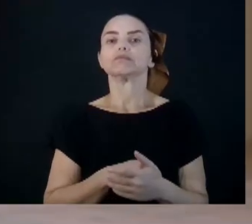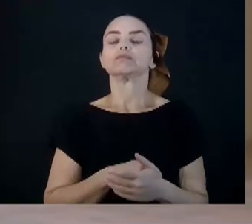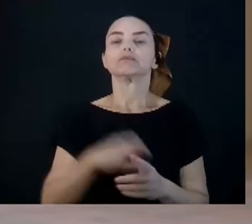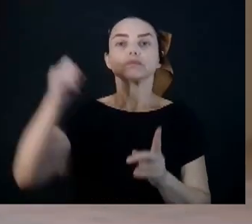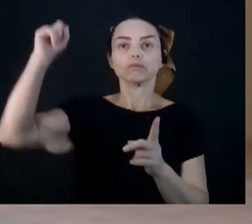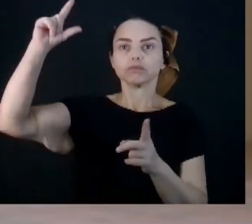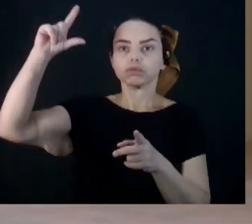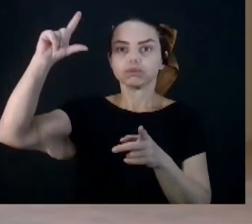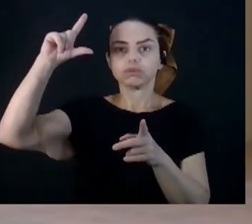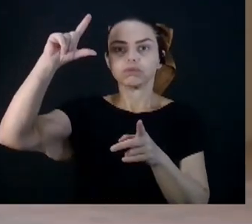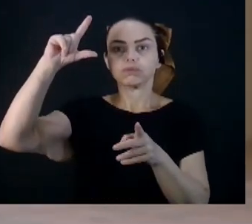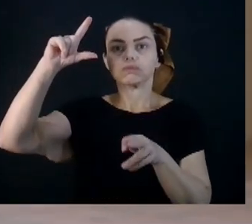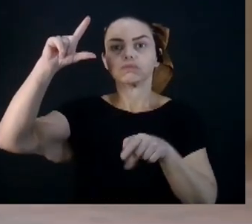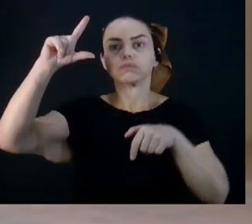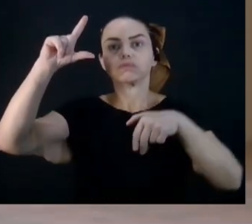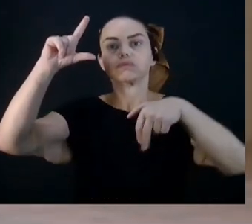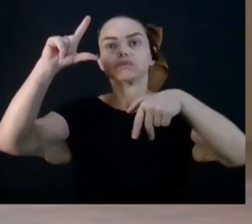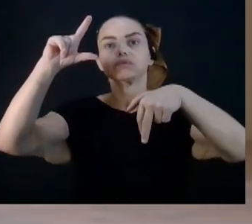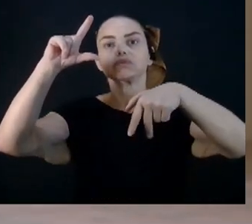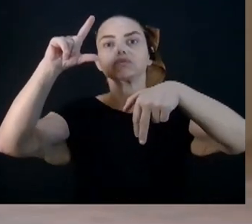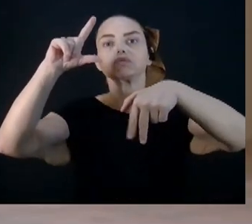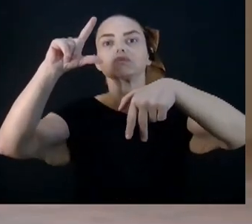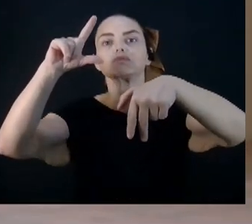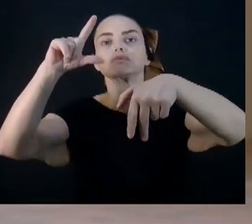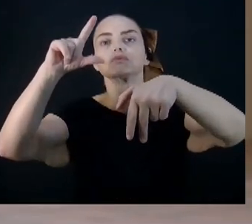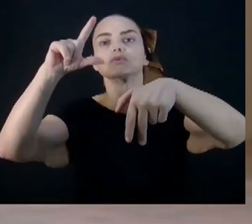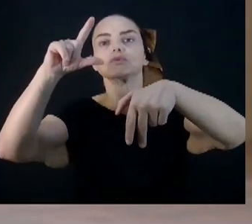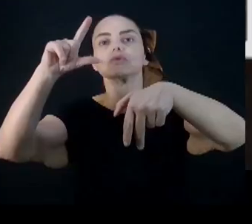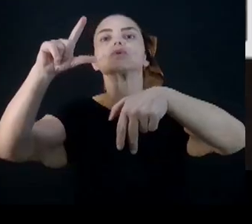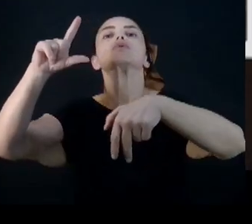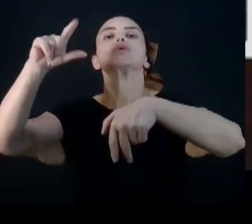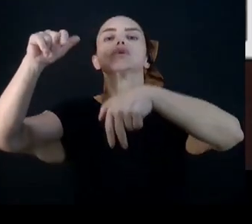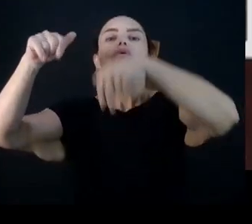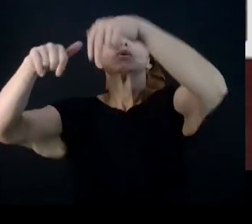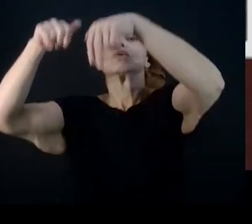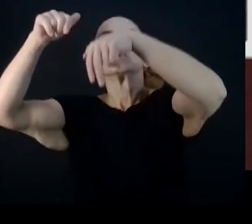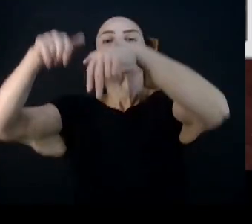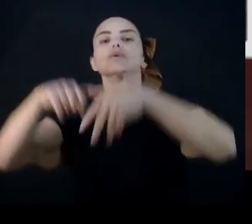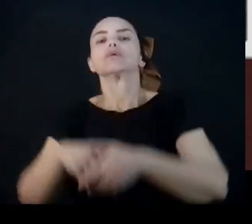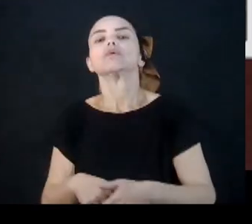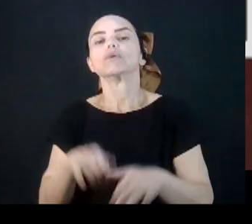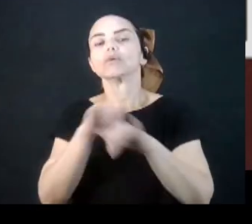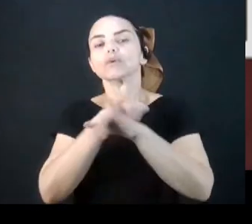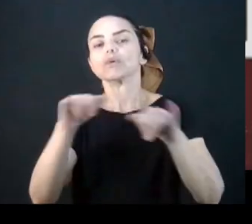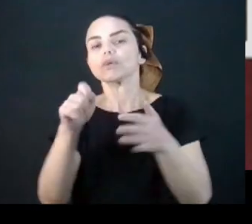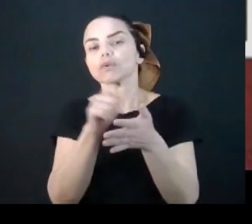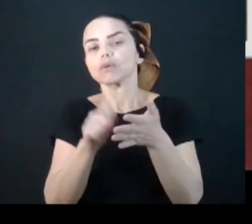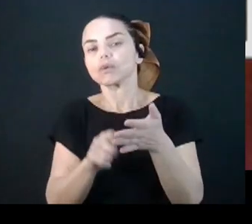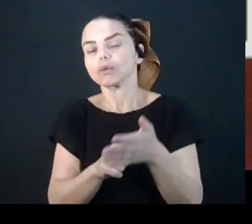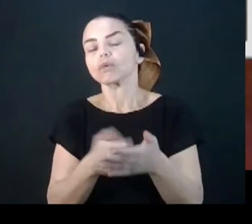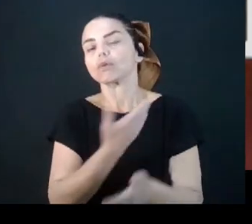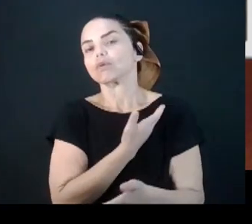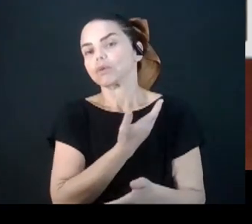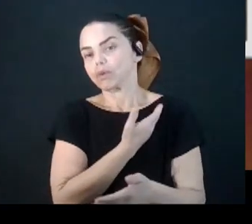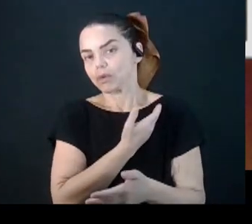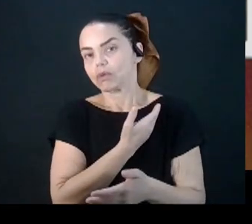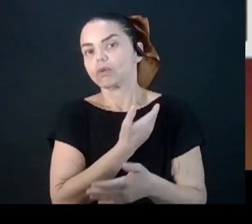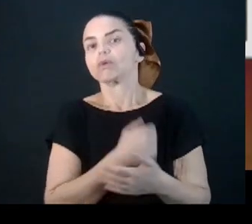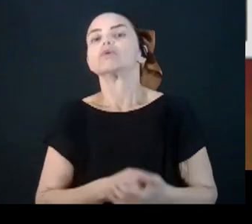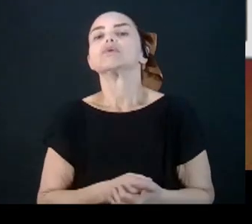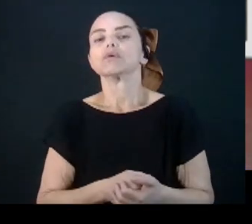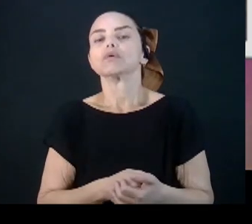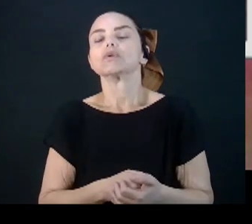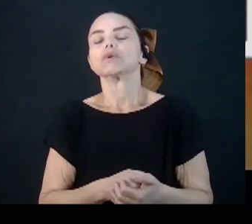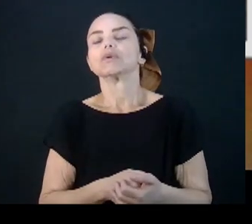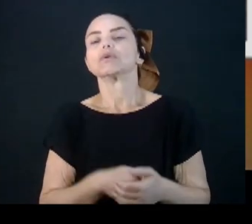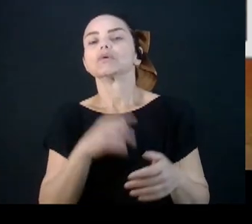no sentido no norte, né? E deixou um recado para os companheiros deles ali, para as outras famílias, que